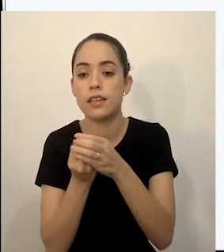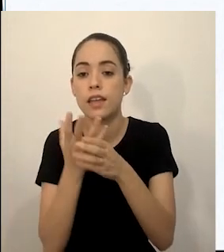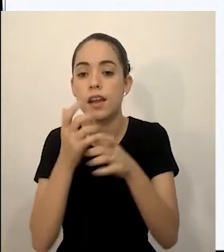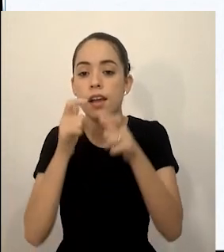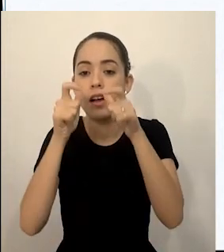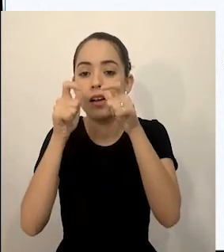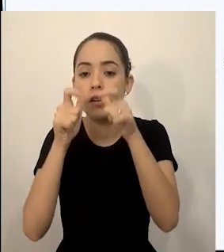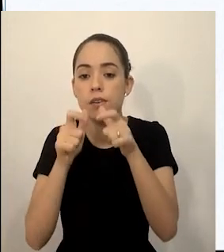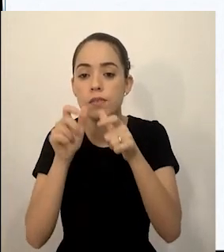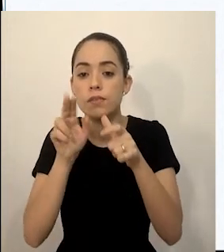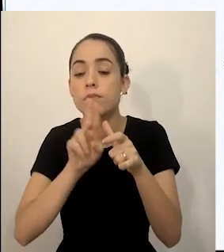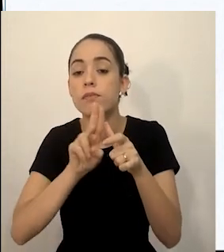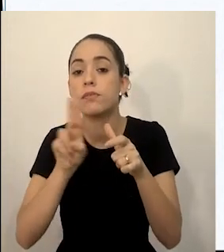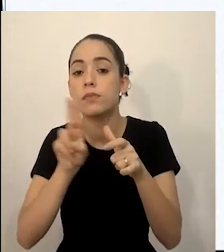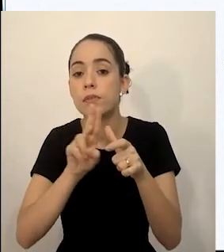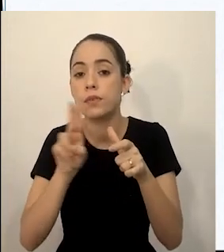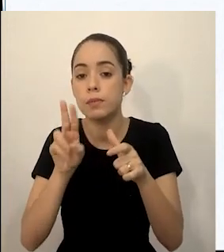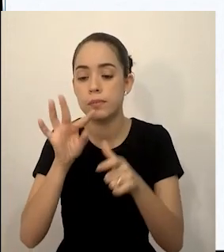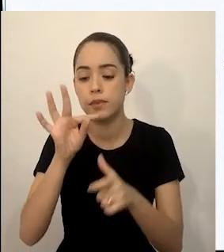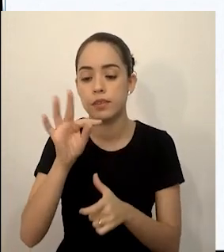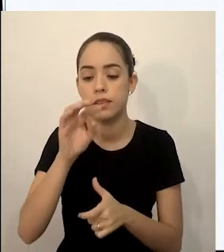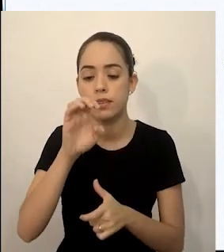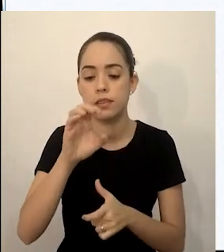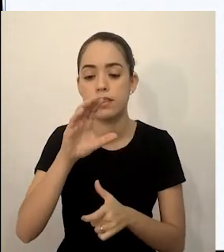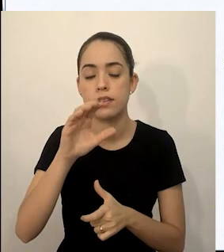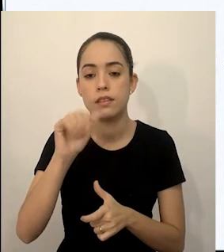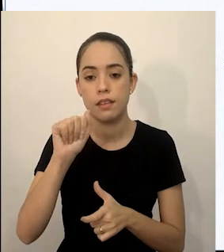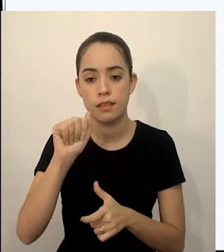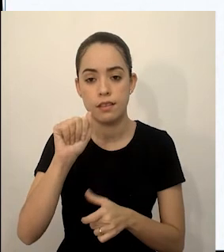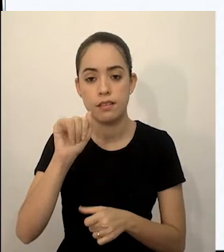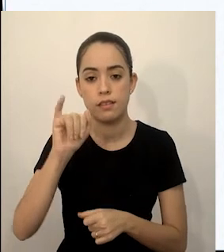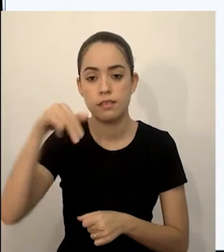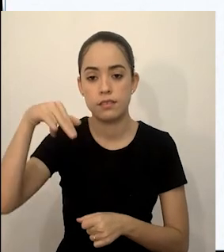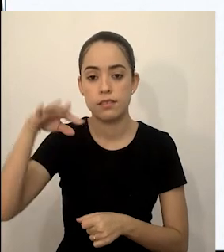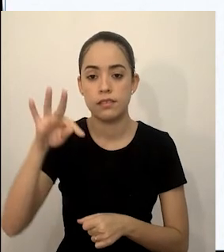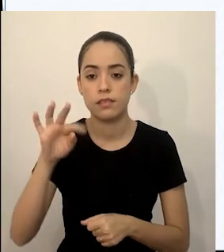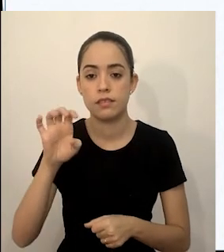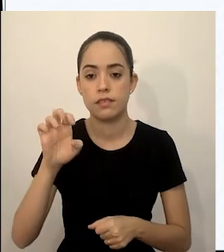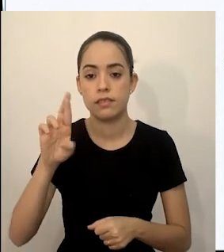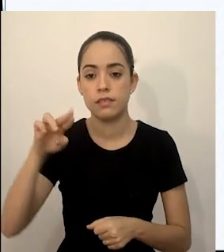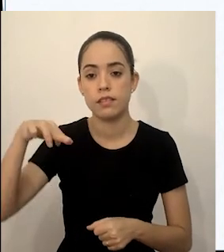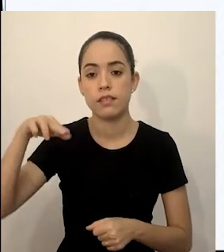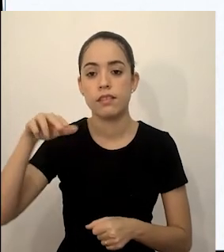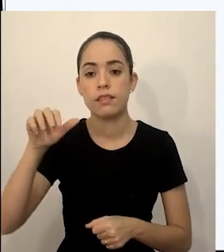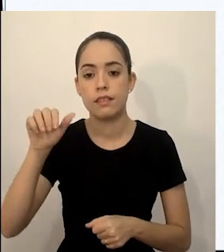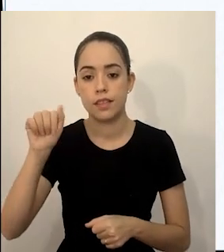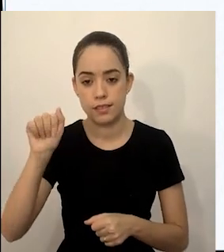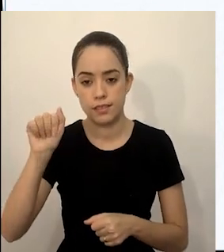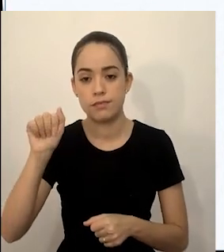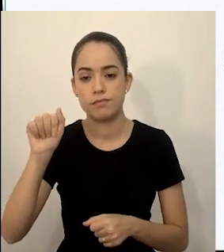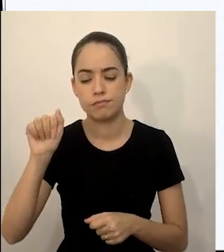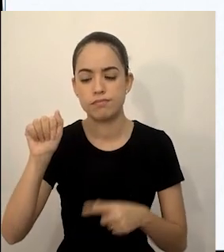formarão uma região denominada de teca interna,